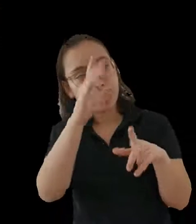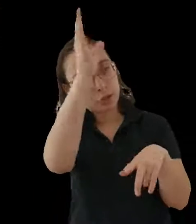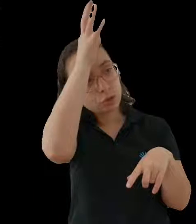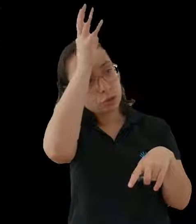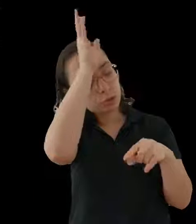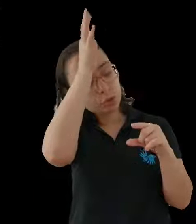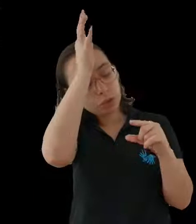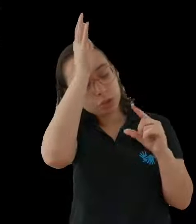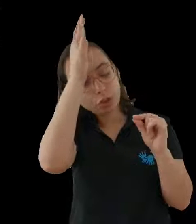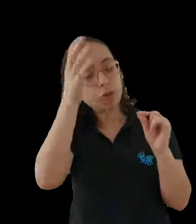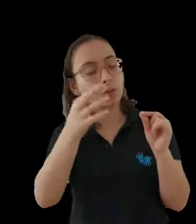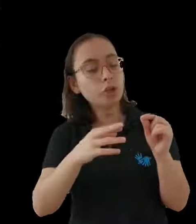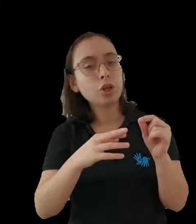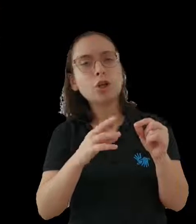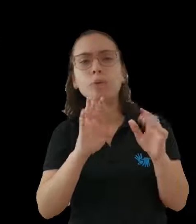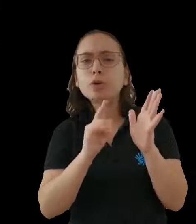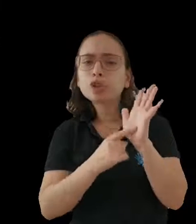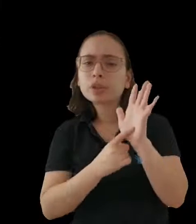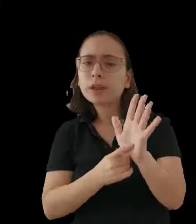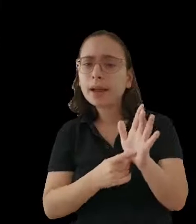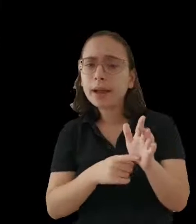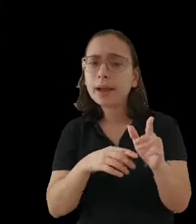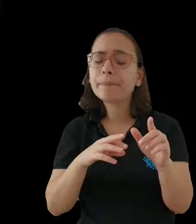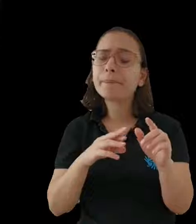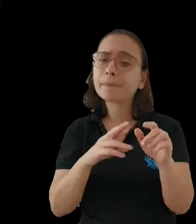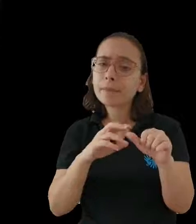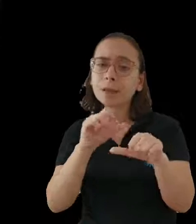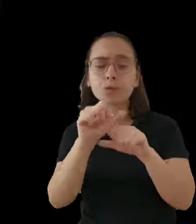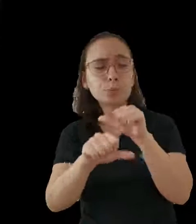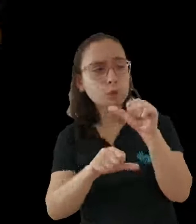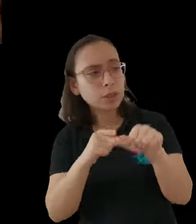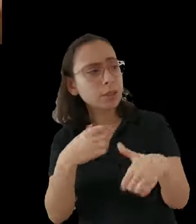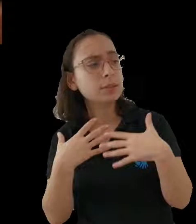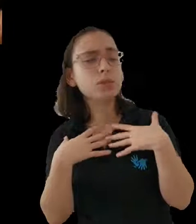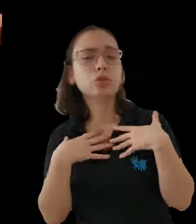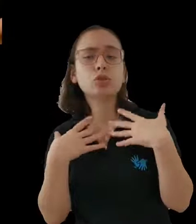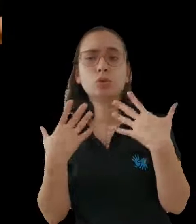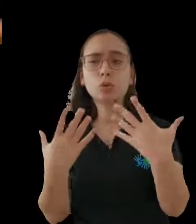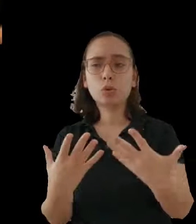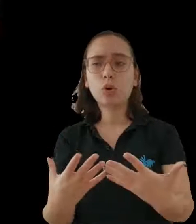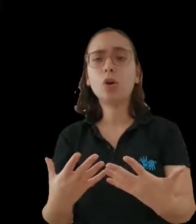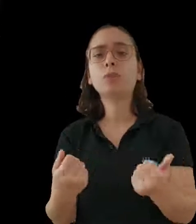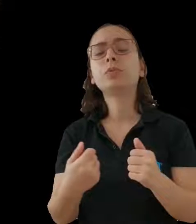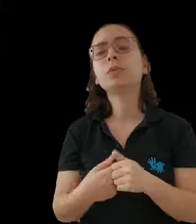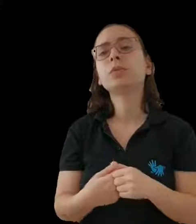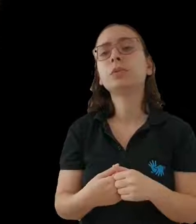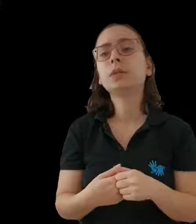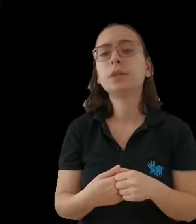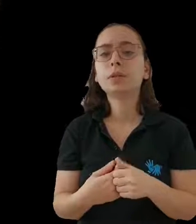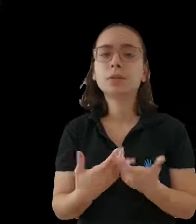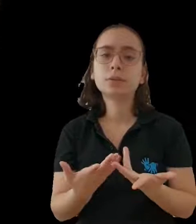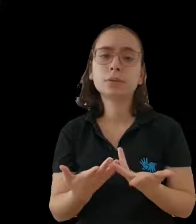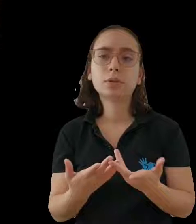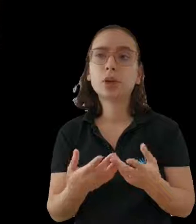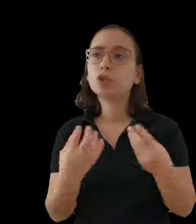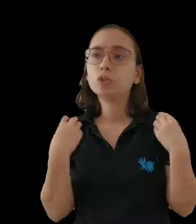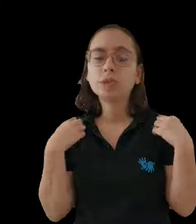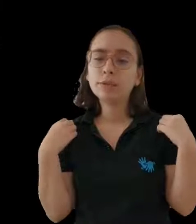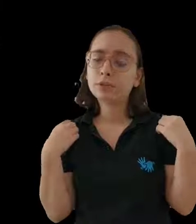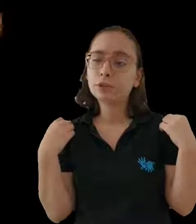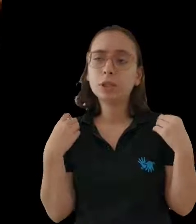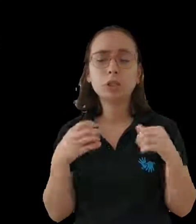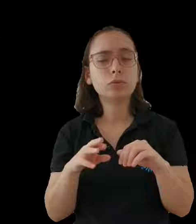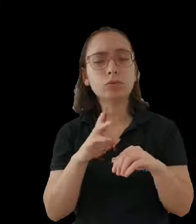que é diferente das asas do pintinho, né? Então, quando vocês usam o corpo, mesmo que não tenha nada, eu não